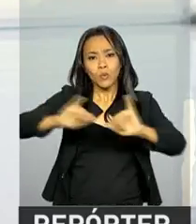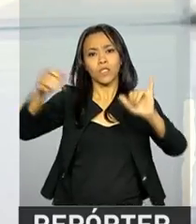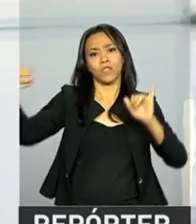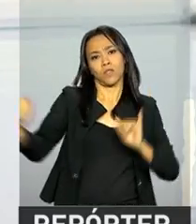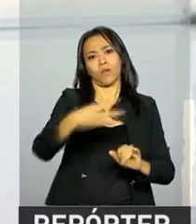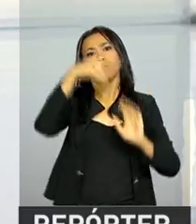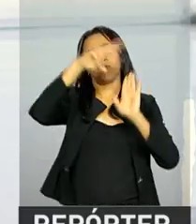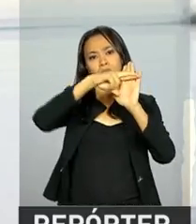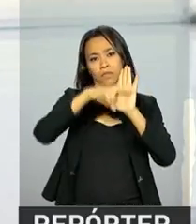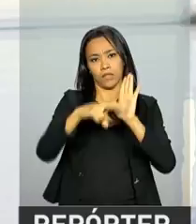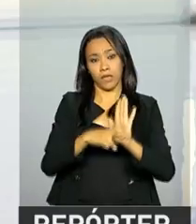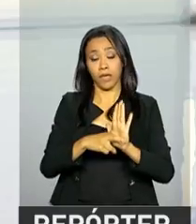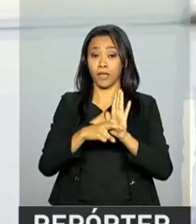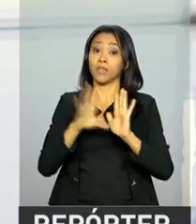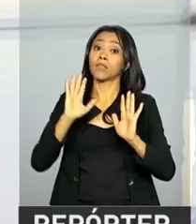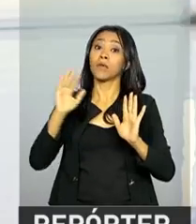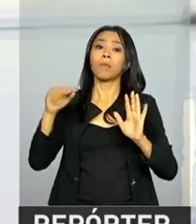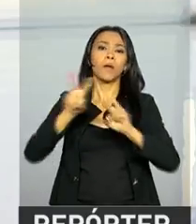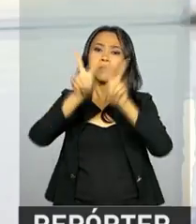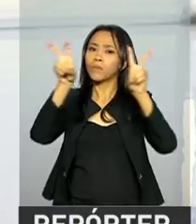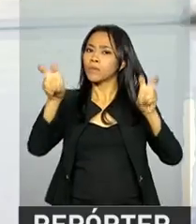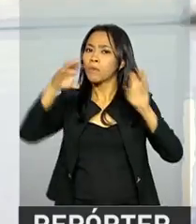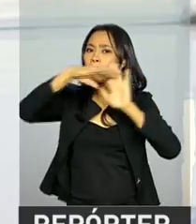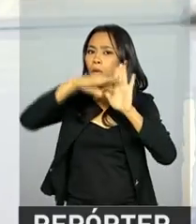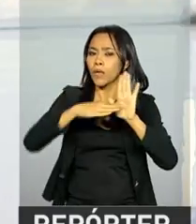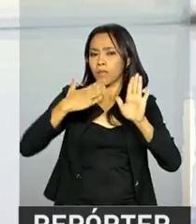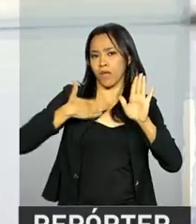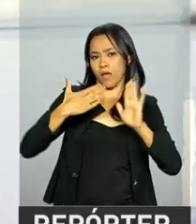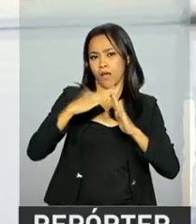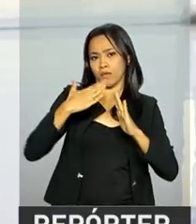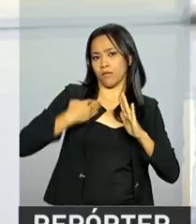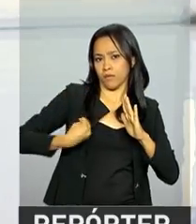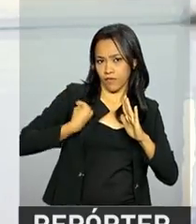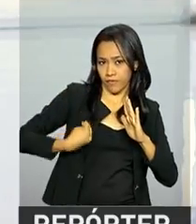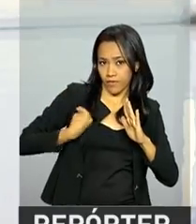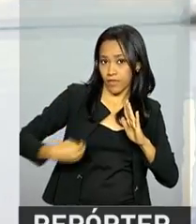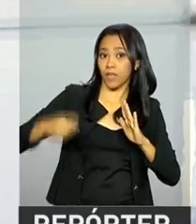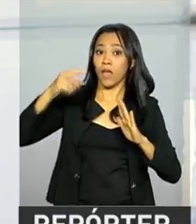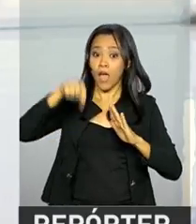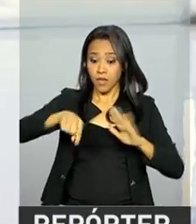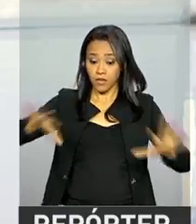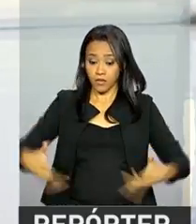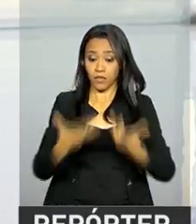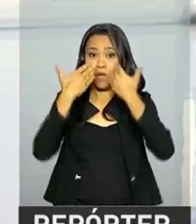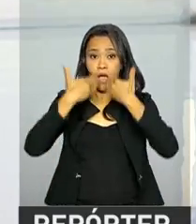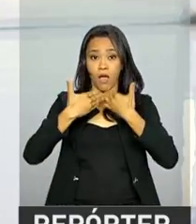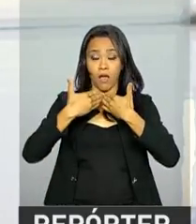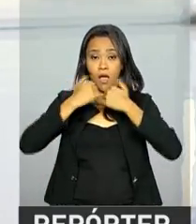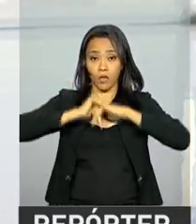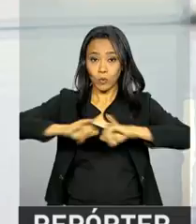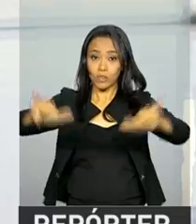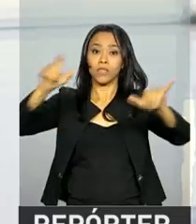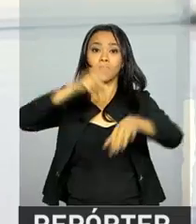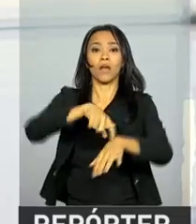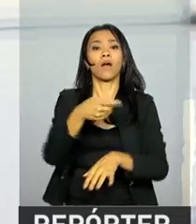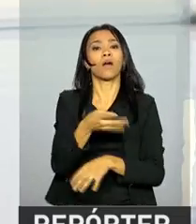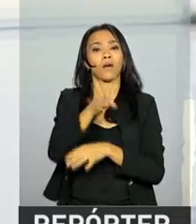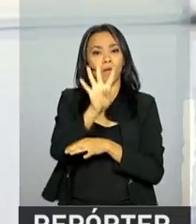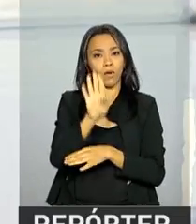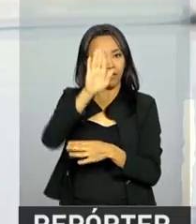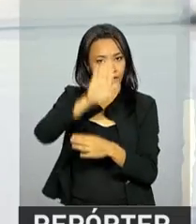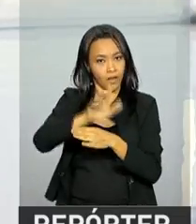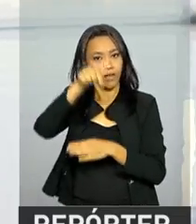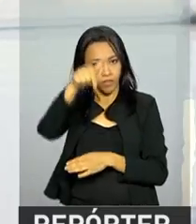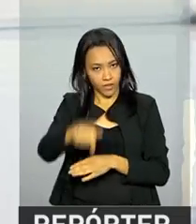aí para o programa Minha Casa Minha Vida em 2 2017 essa cerimônia de anúncio tá marcada pras 4 horas da tarde também aqui no